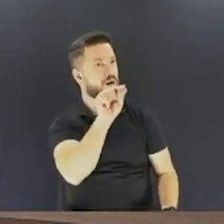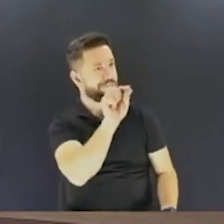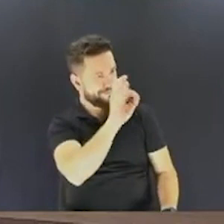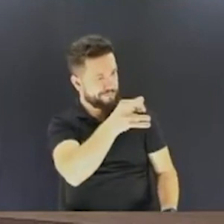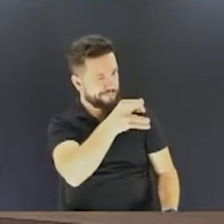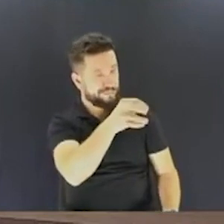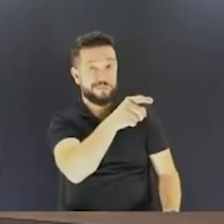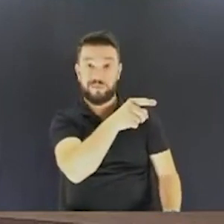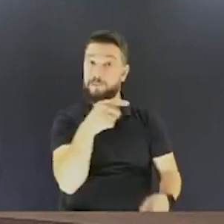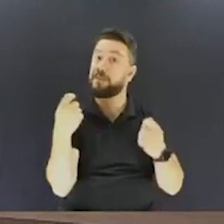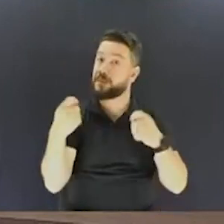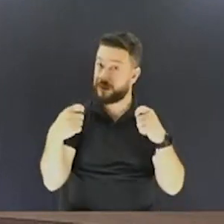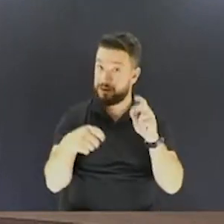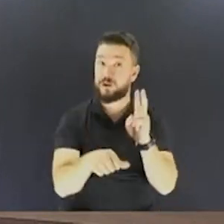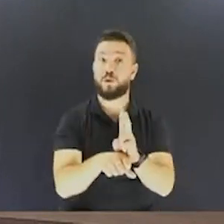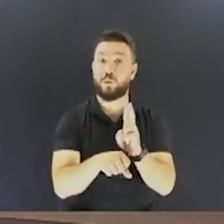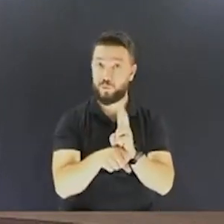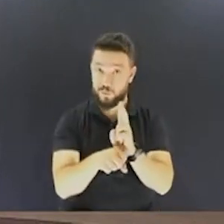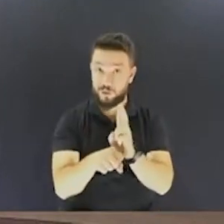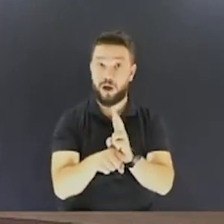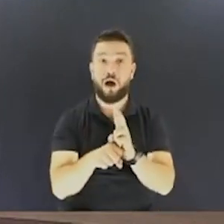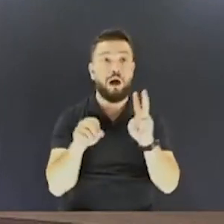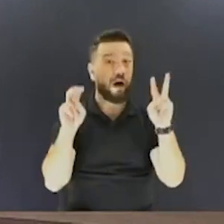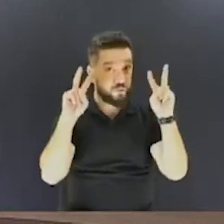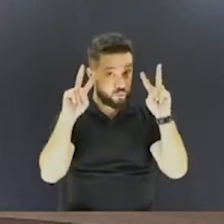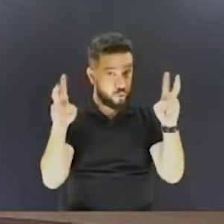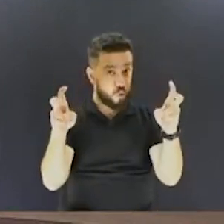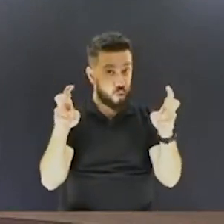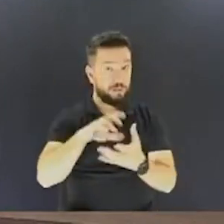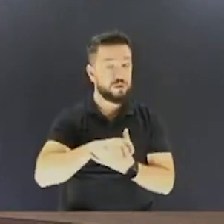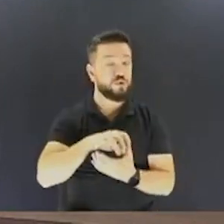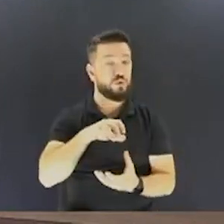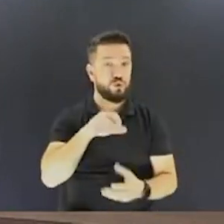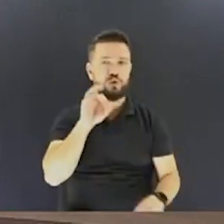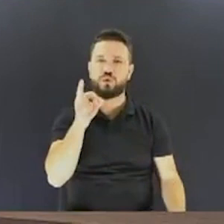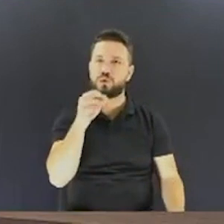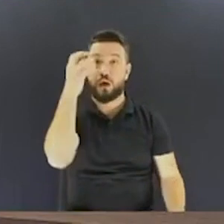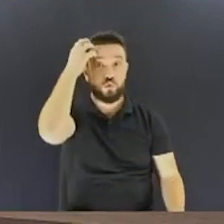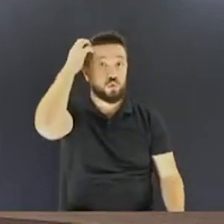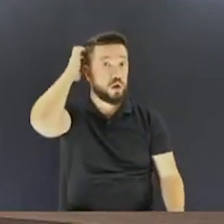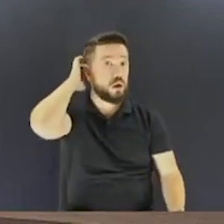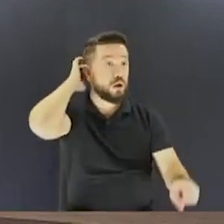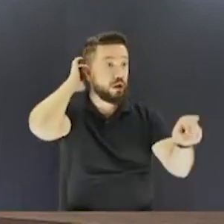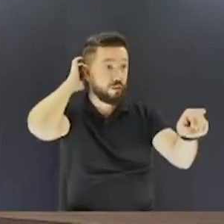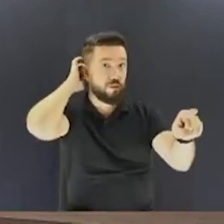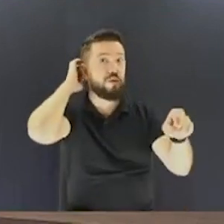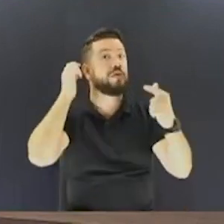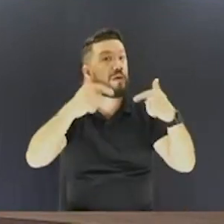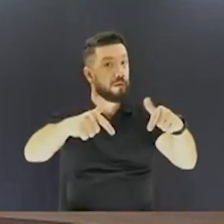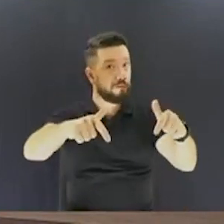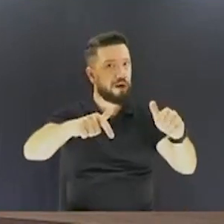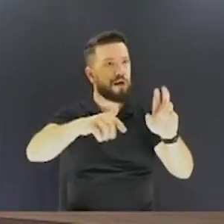na Câmara. É um tema que no Brasil se esquece muito, vereador Oscalino, e o senhor é uma referência no tema do idoso, porque o